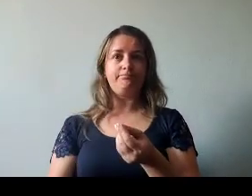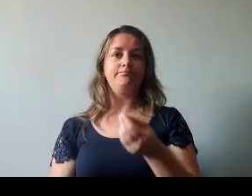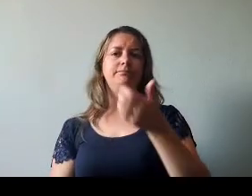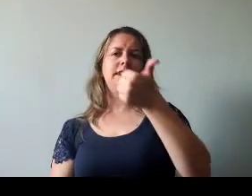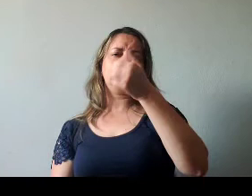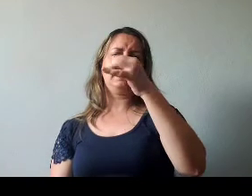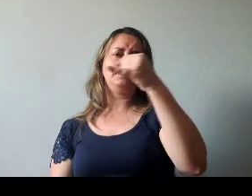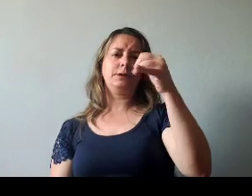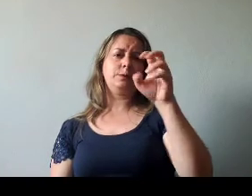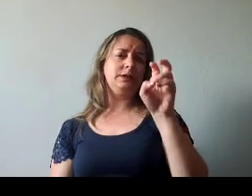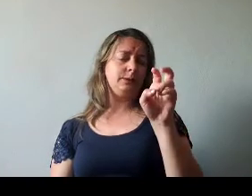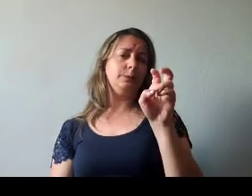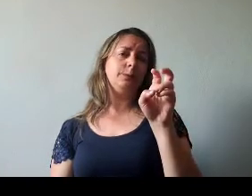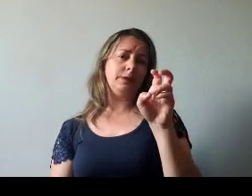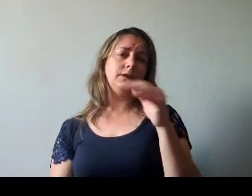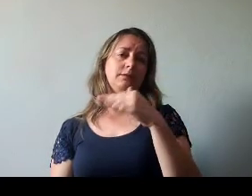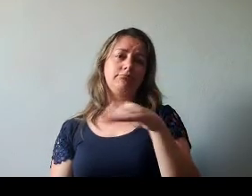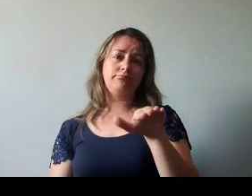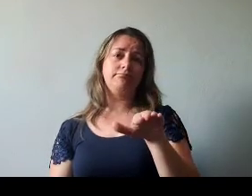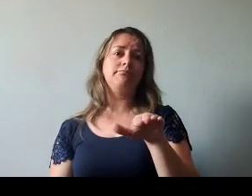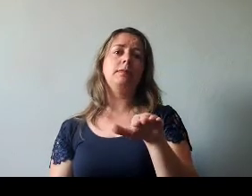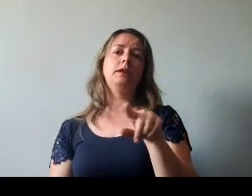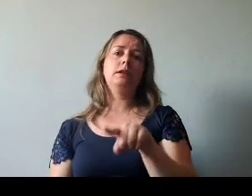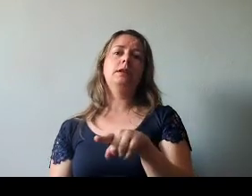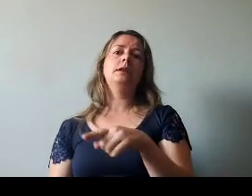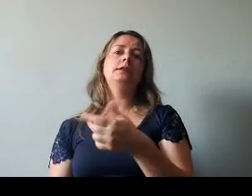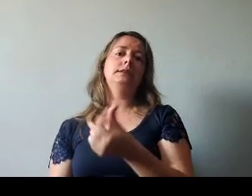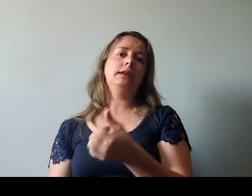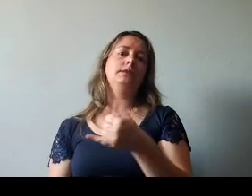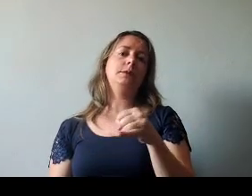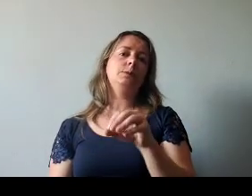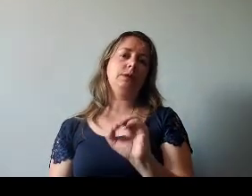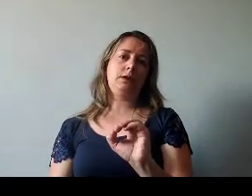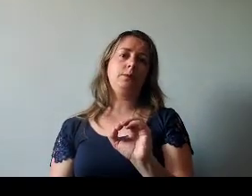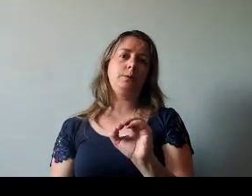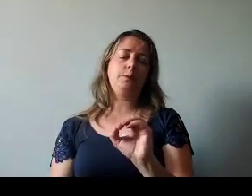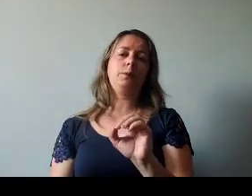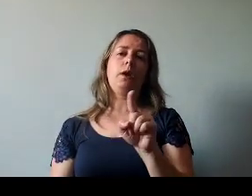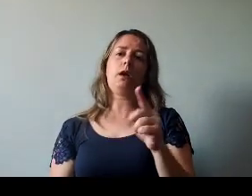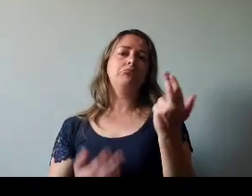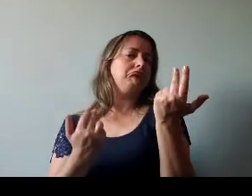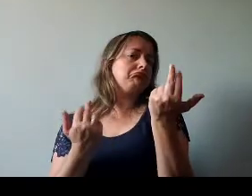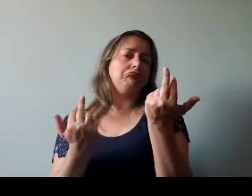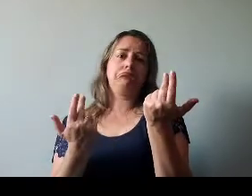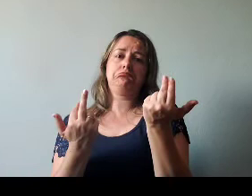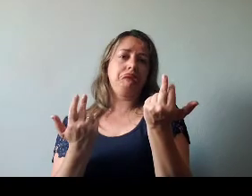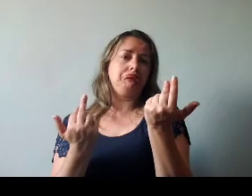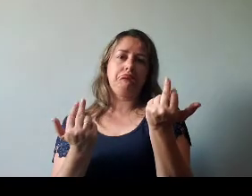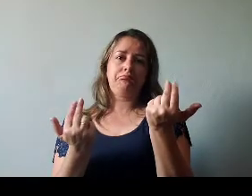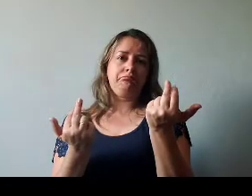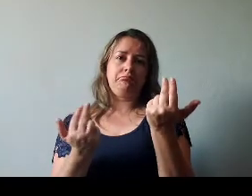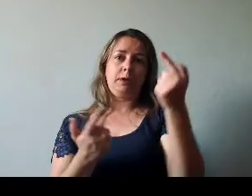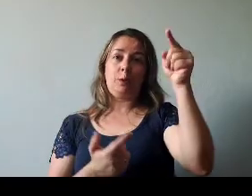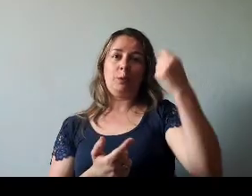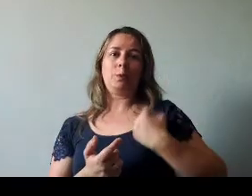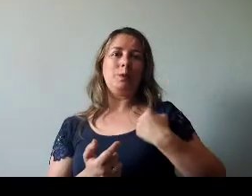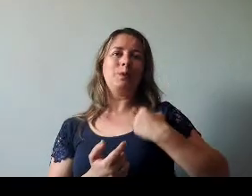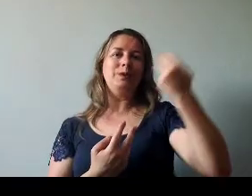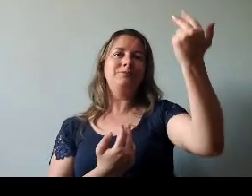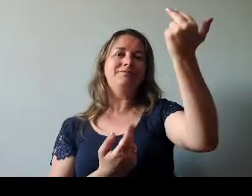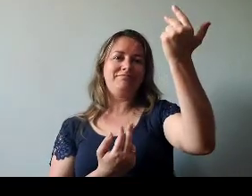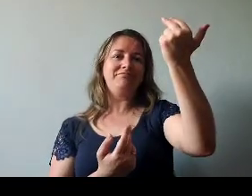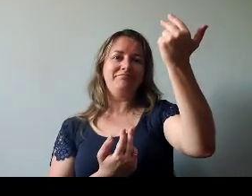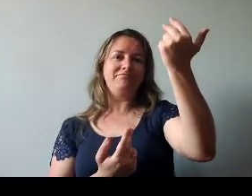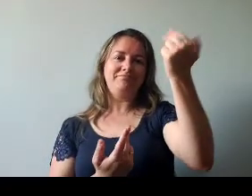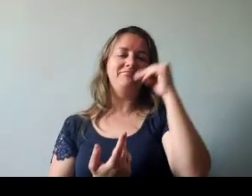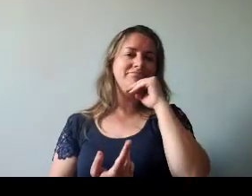5, e o tempo, intervalo de tempo 6 menos 0, vai dar a mesmíssima coisa, tá, gente? Quer dizer, é aquilo que eu